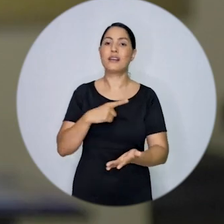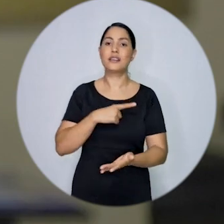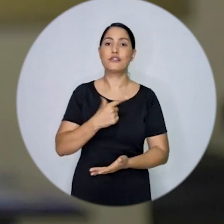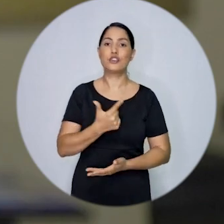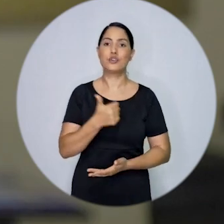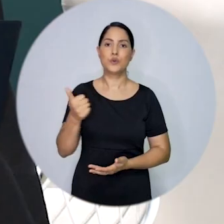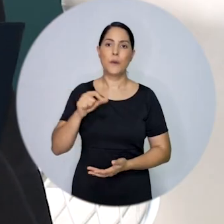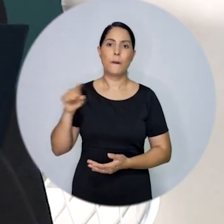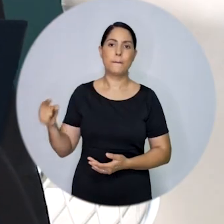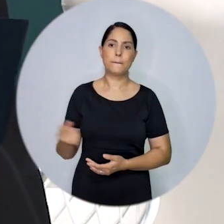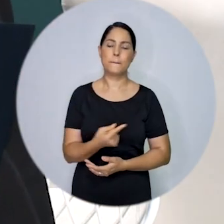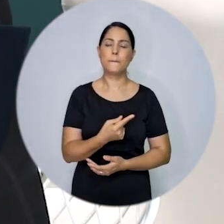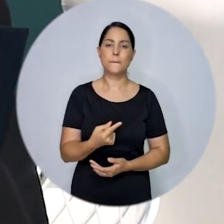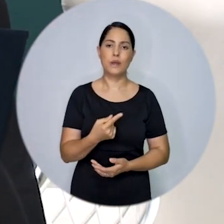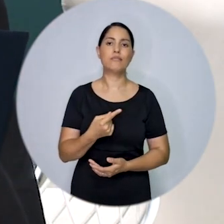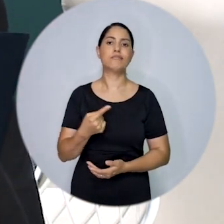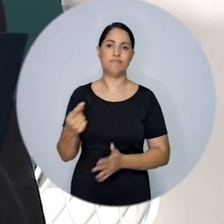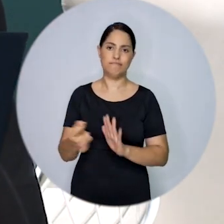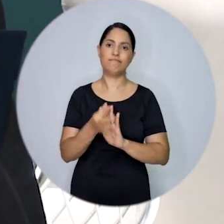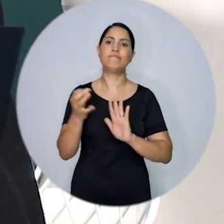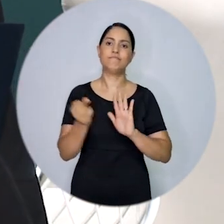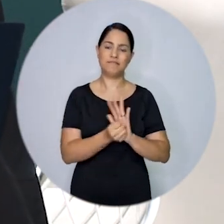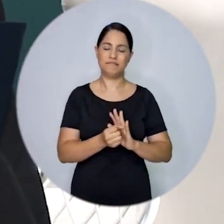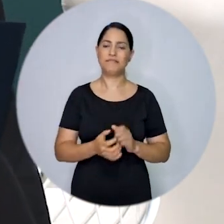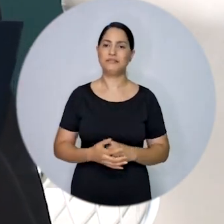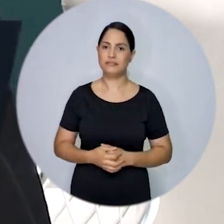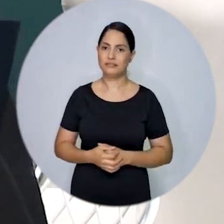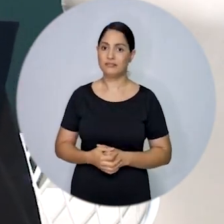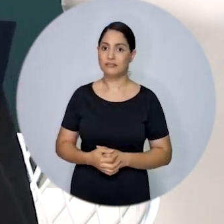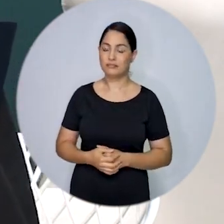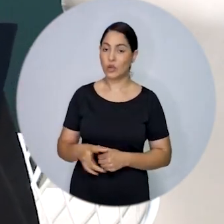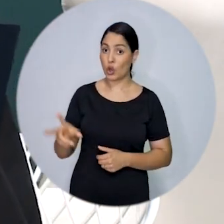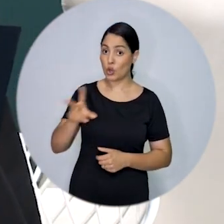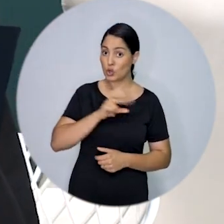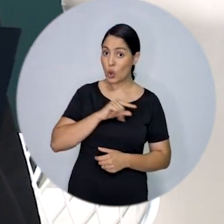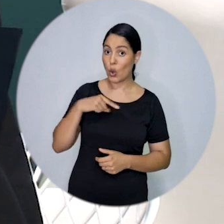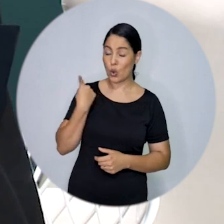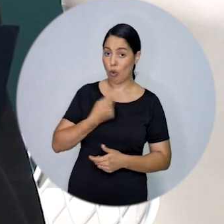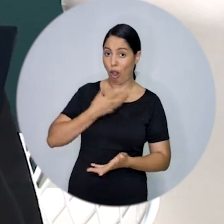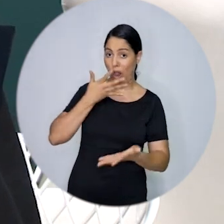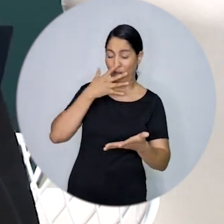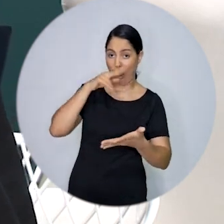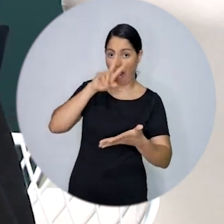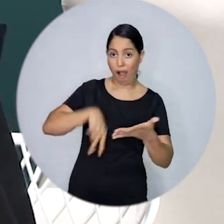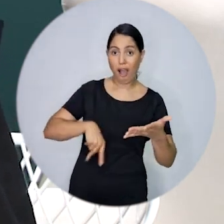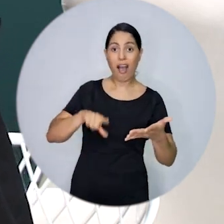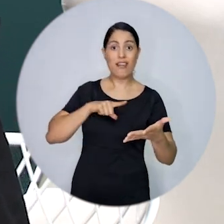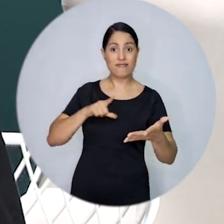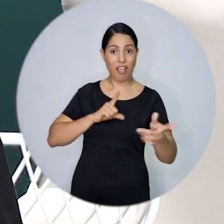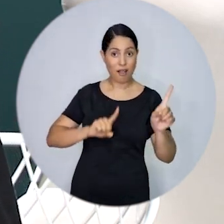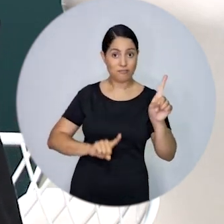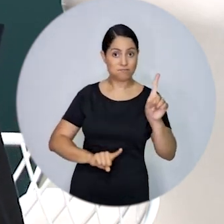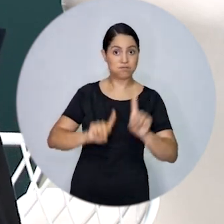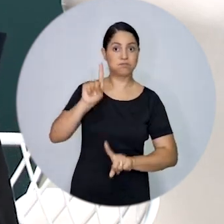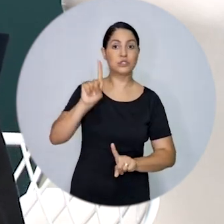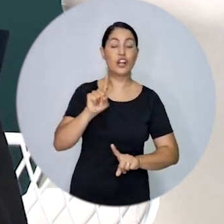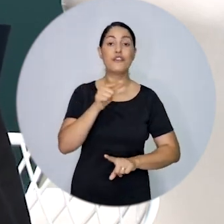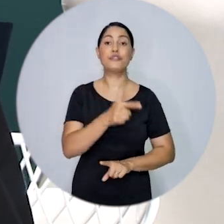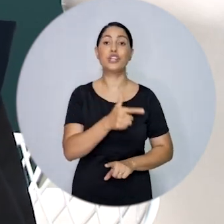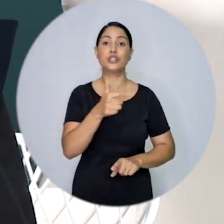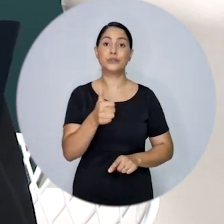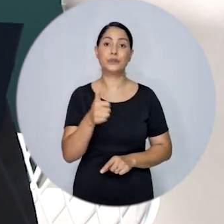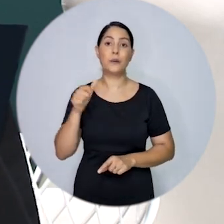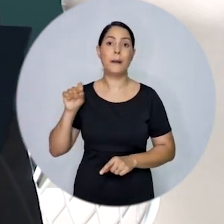21.960 inscritos. Temos um novo resultado e hoje, após validar todas as regras, eu posso falar que a gente tem um novo título de recorde